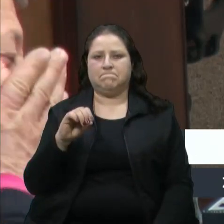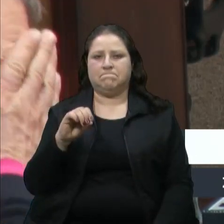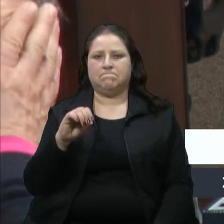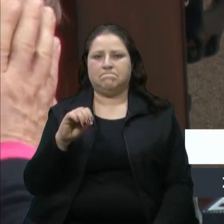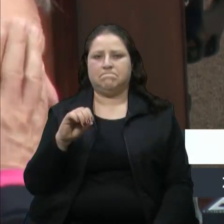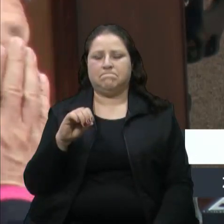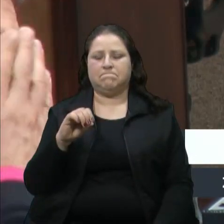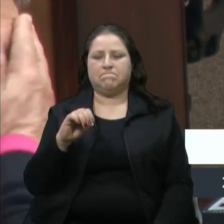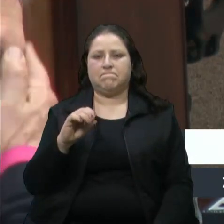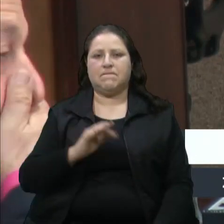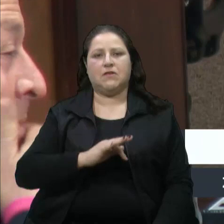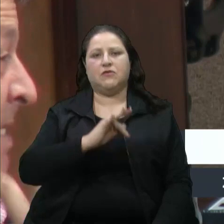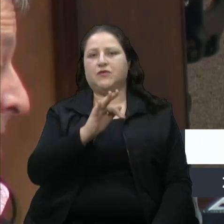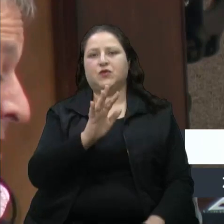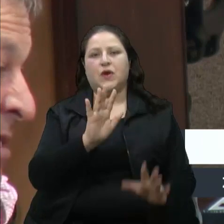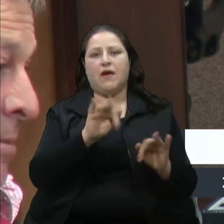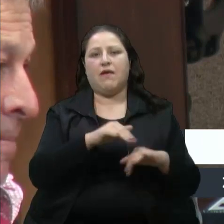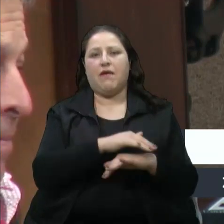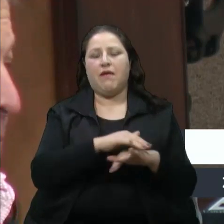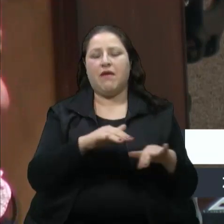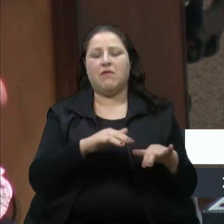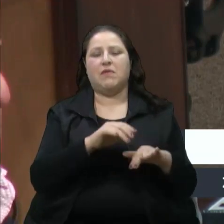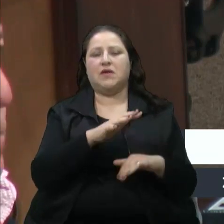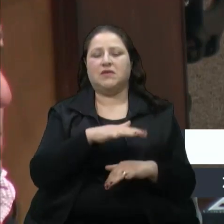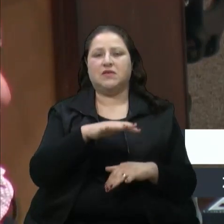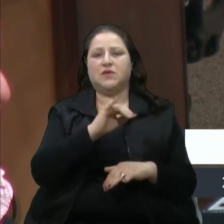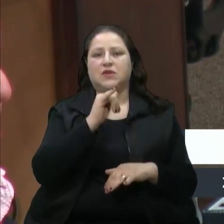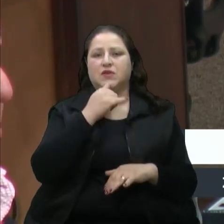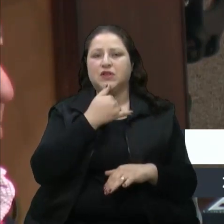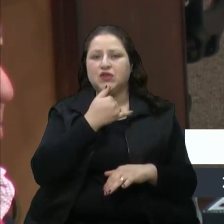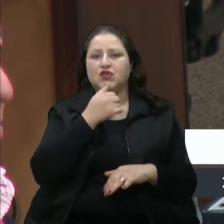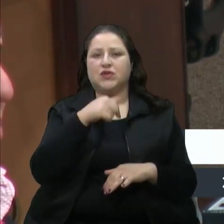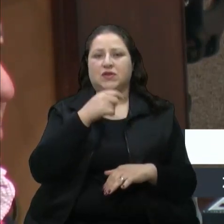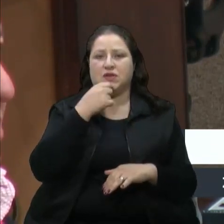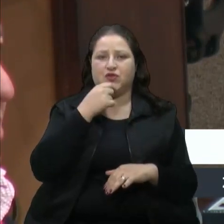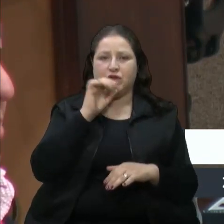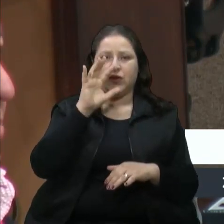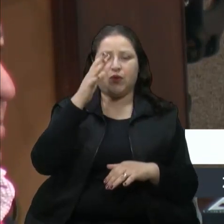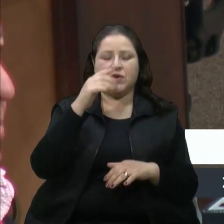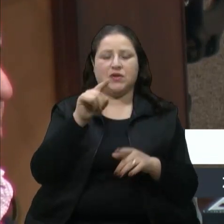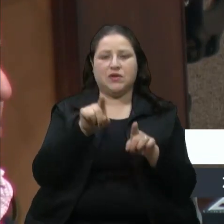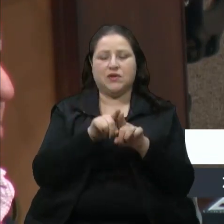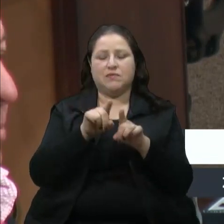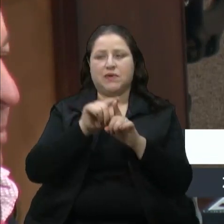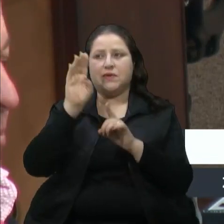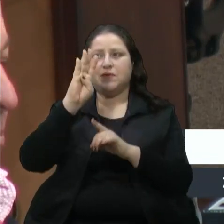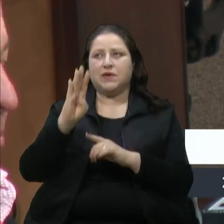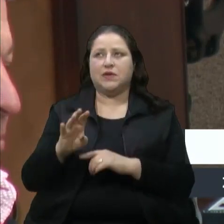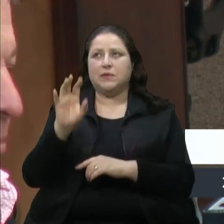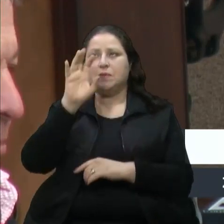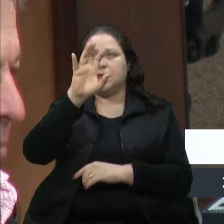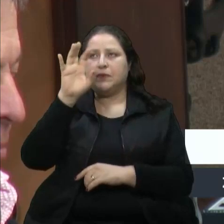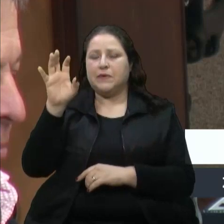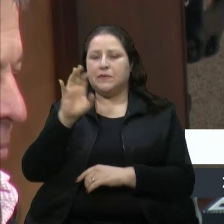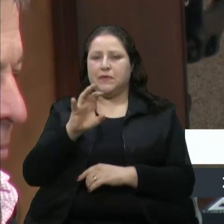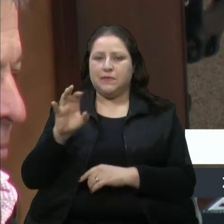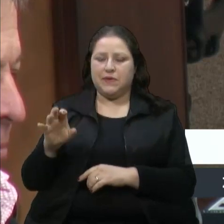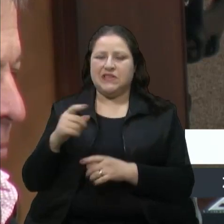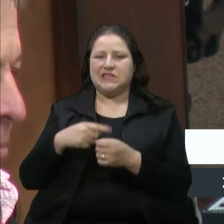infeliz que tem acontecido, não só em Caxias do Sul, mas em várias cidades do Estado brasileiro, que é as